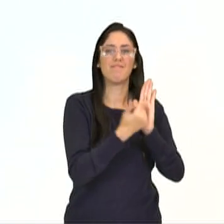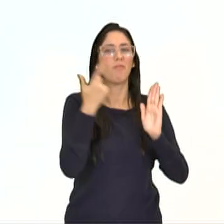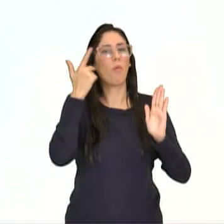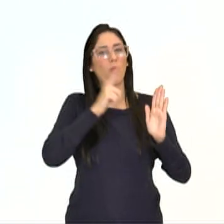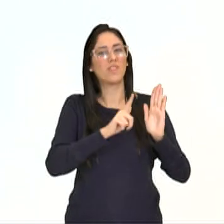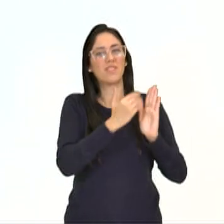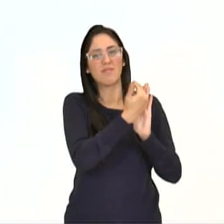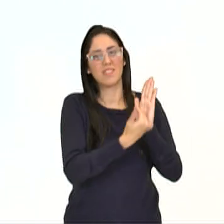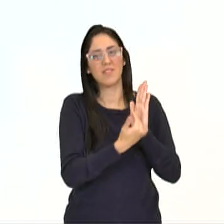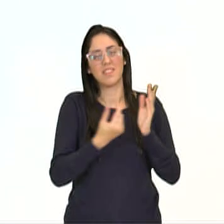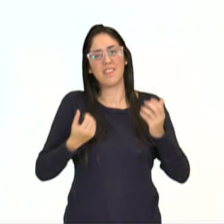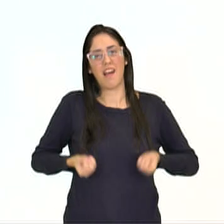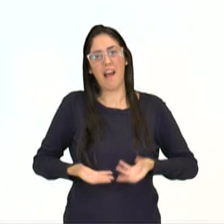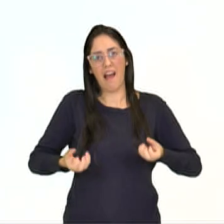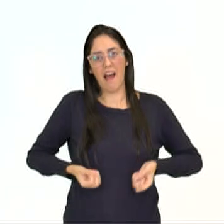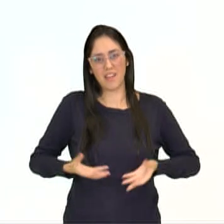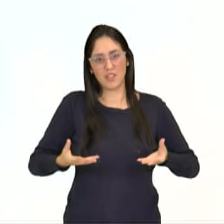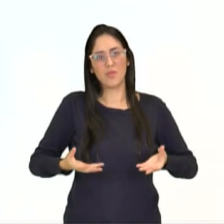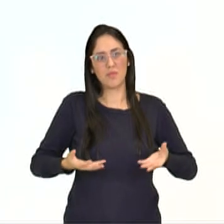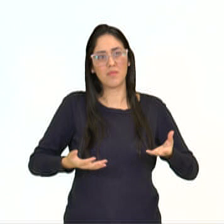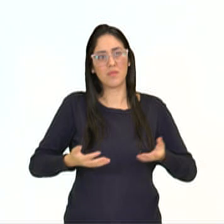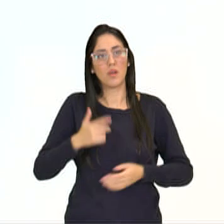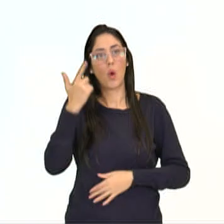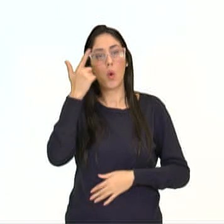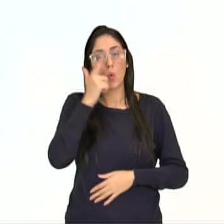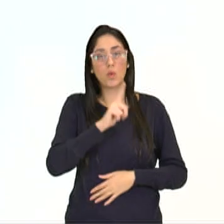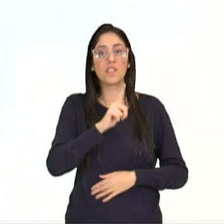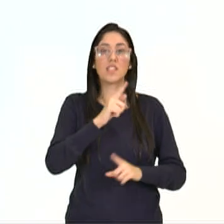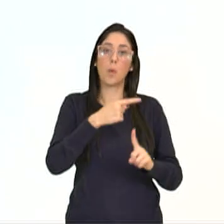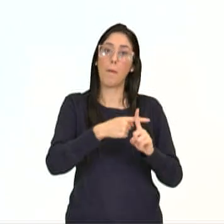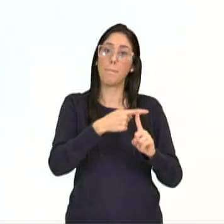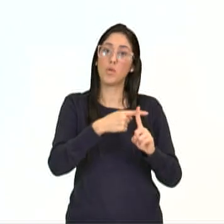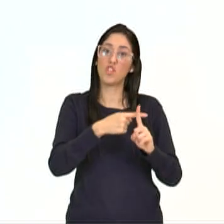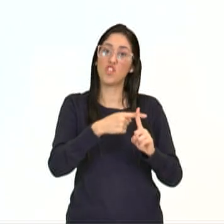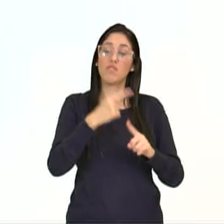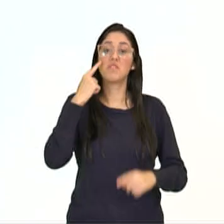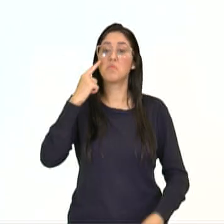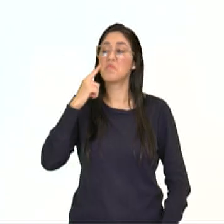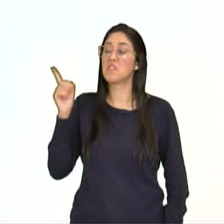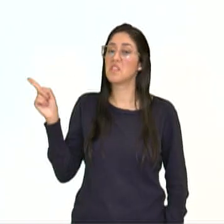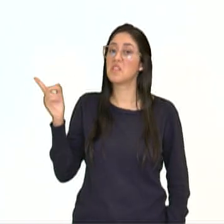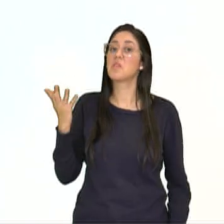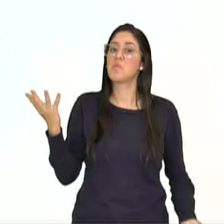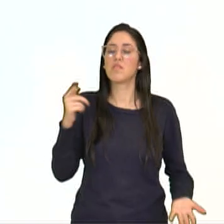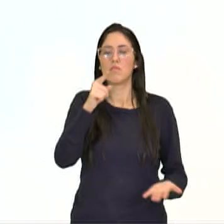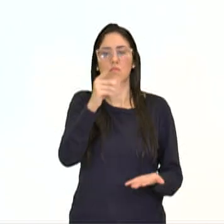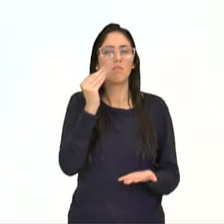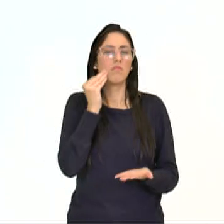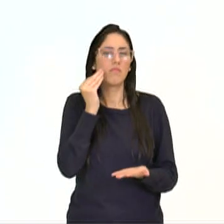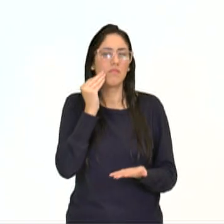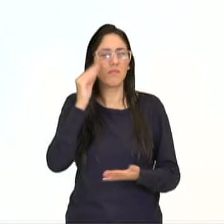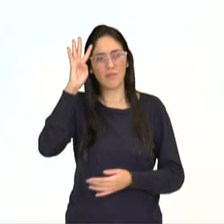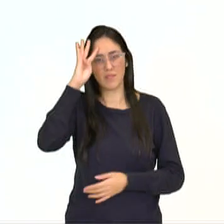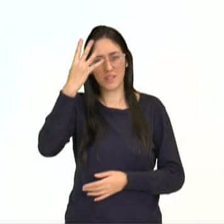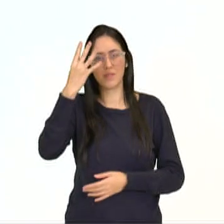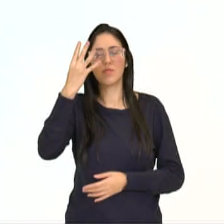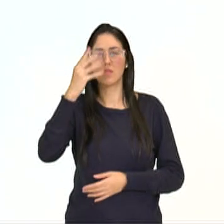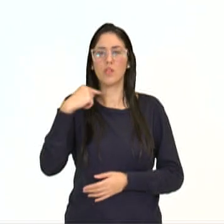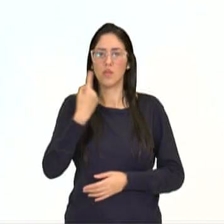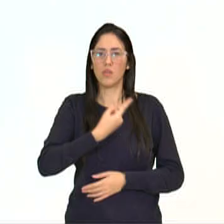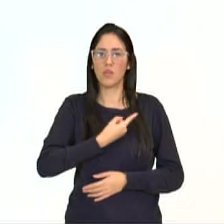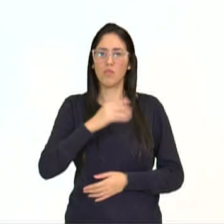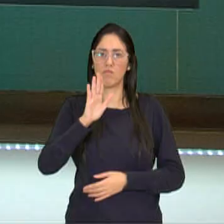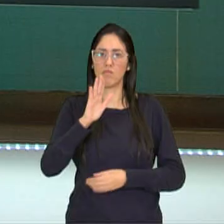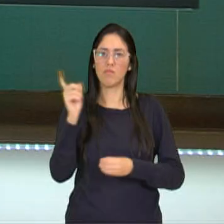despesas. Provavelmente já passou para o saldo positivo. Vamos ver? Vou dar um tempinho para vocês terminarem e já conferimos